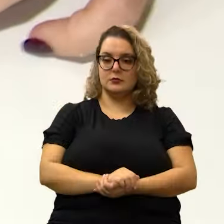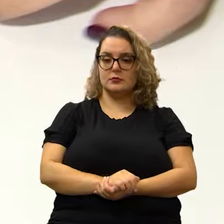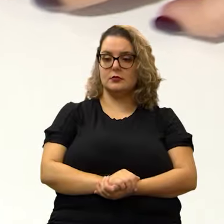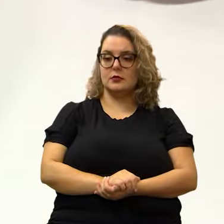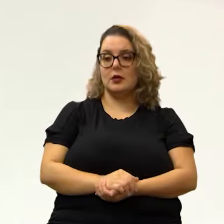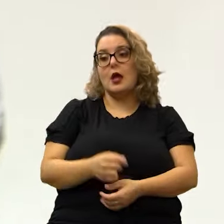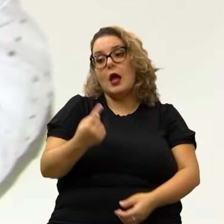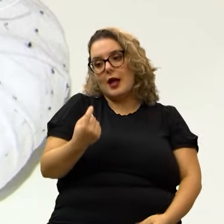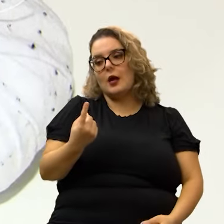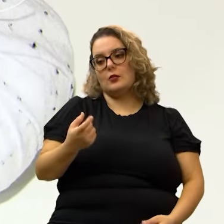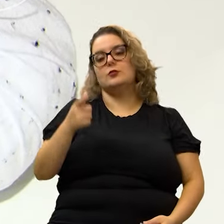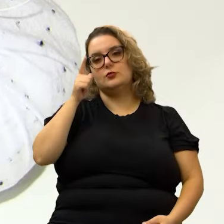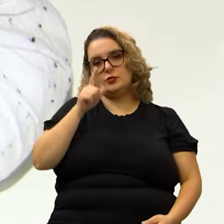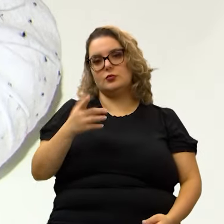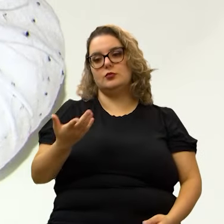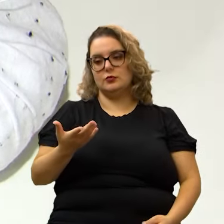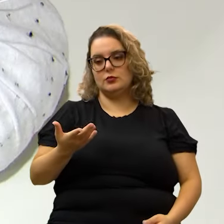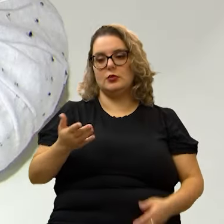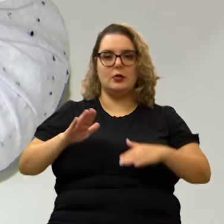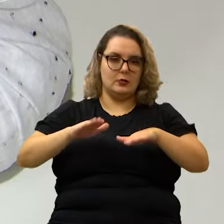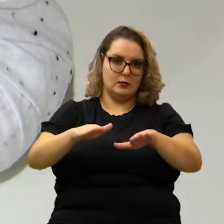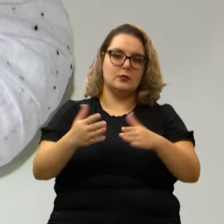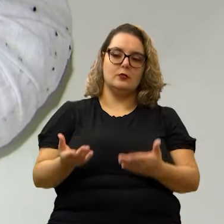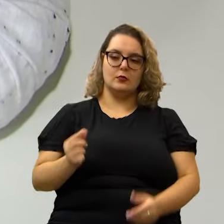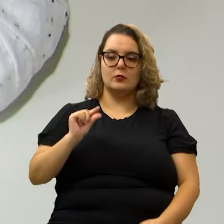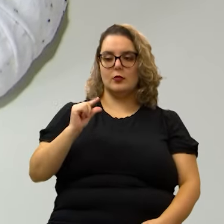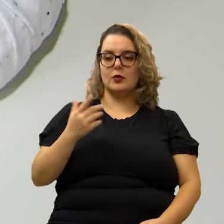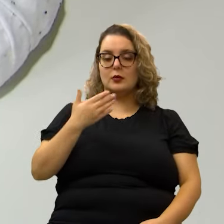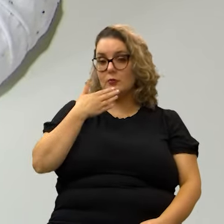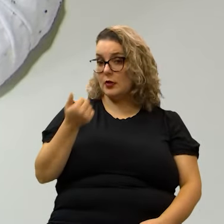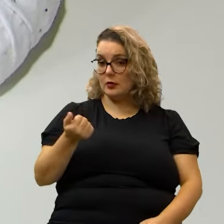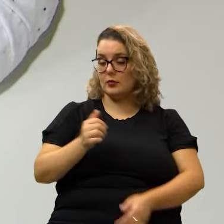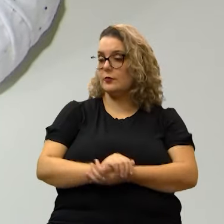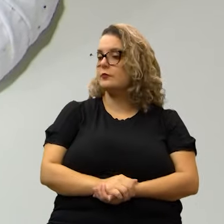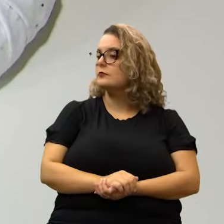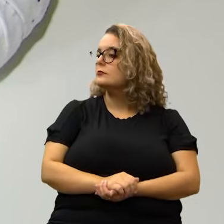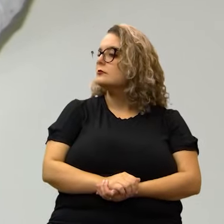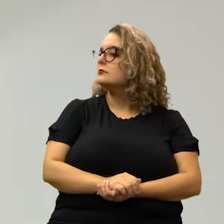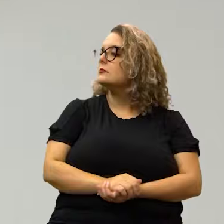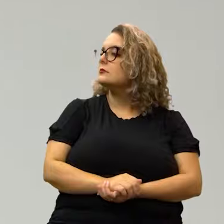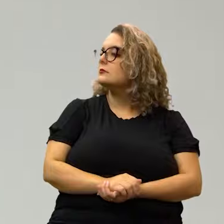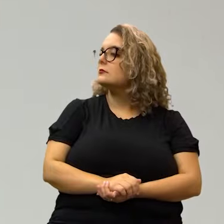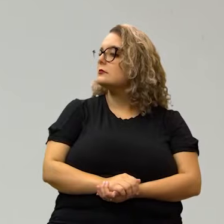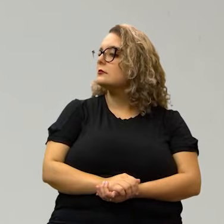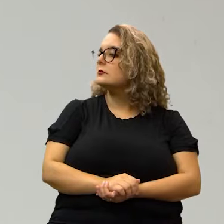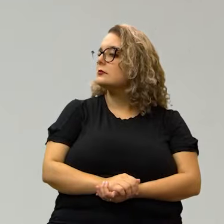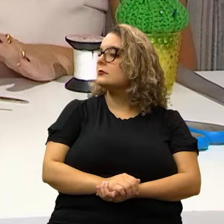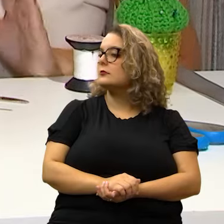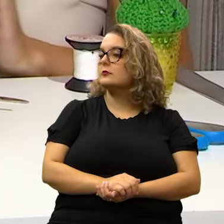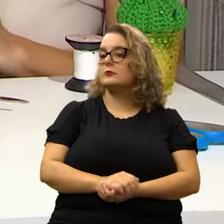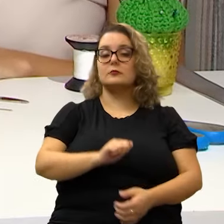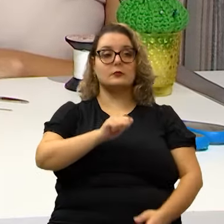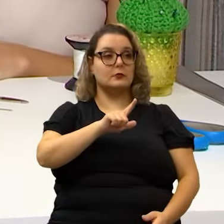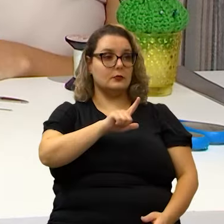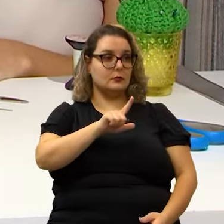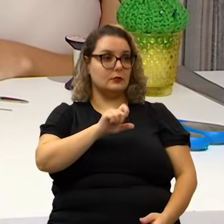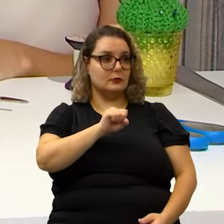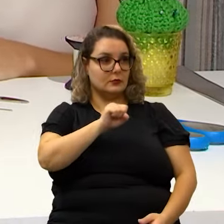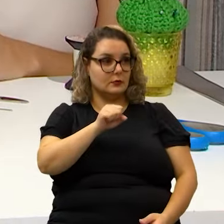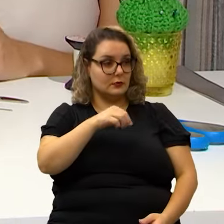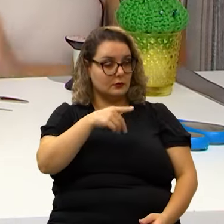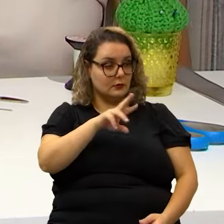aqui é a única que daria pra gente ter um fechamento um pouquinho mais detalhado na máquina. Alessandra, por